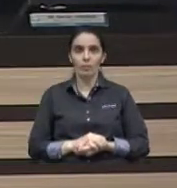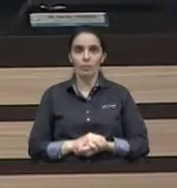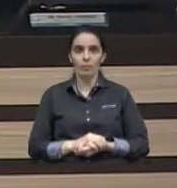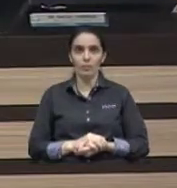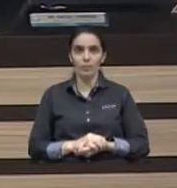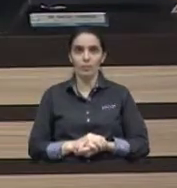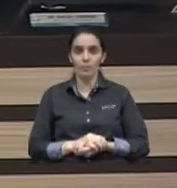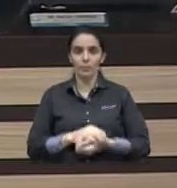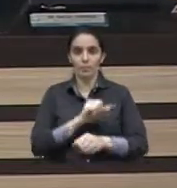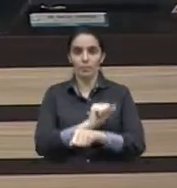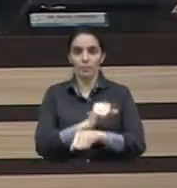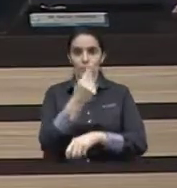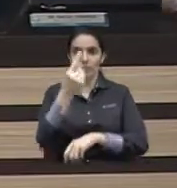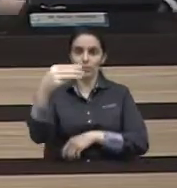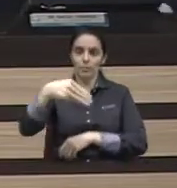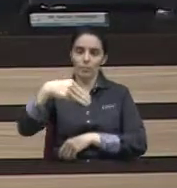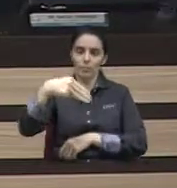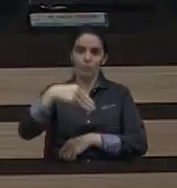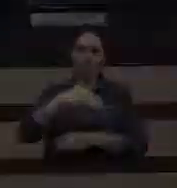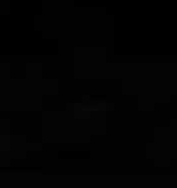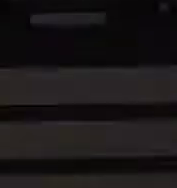Sessão está suspensa por um minuto.